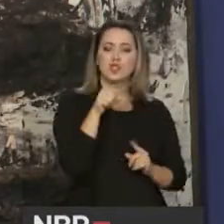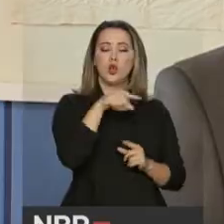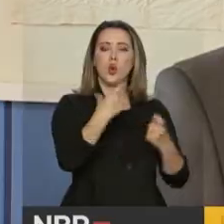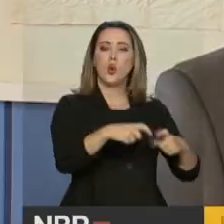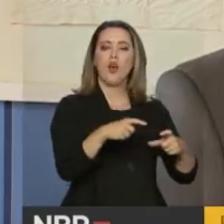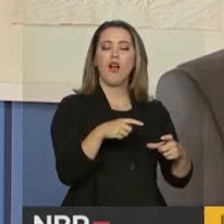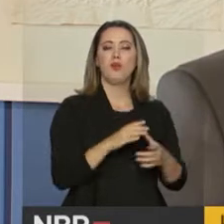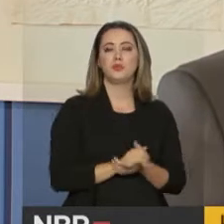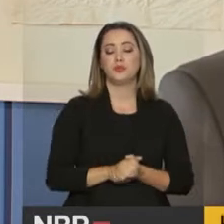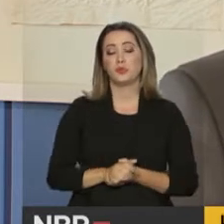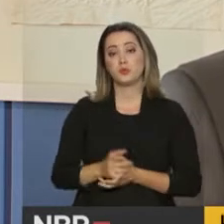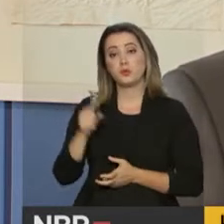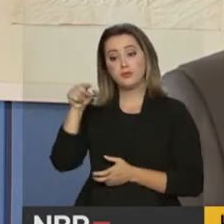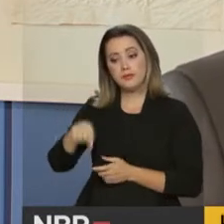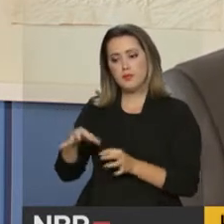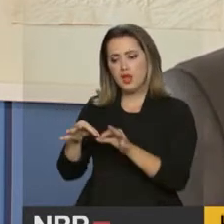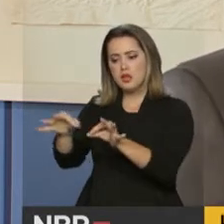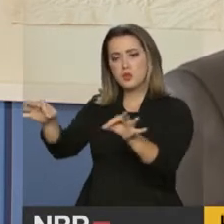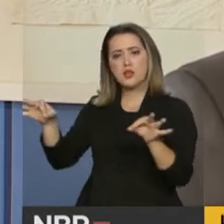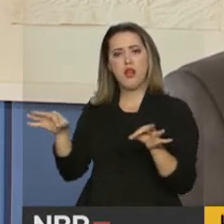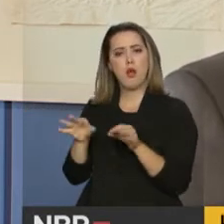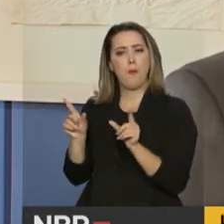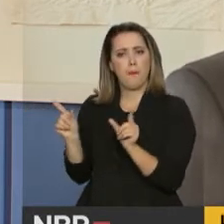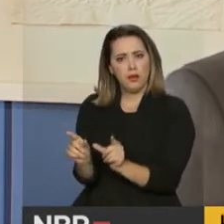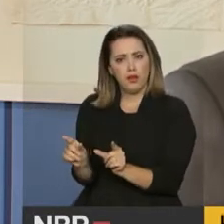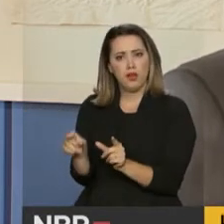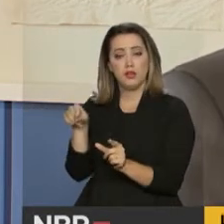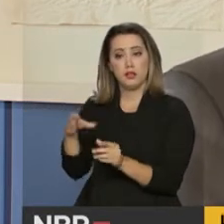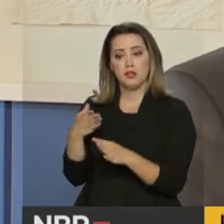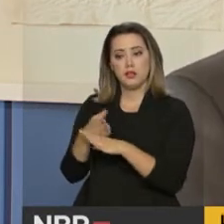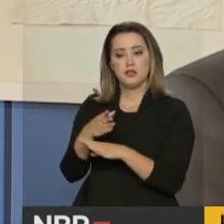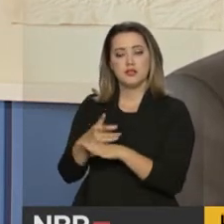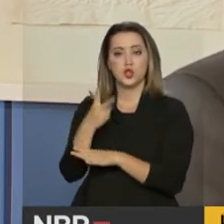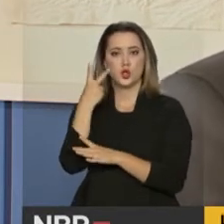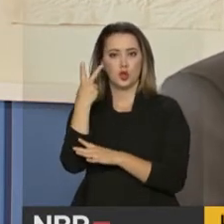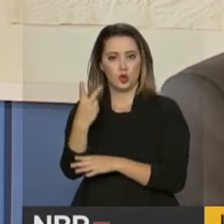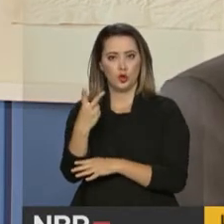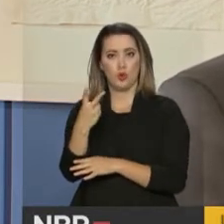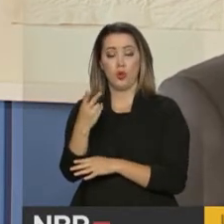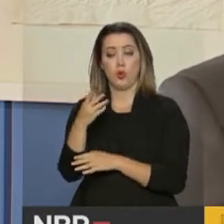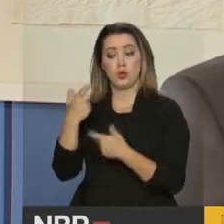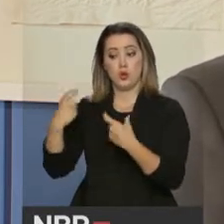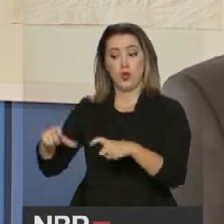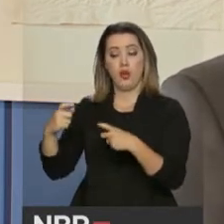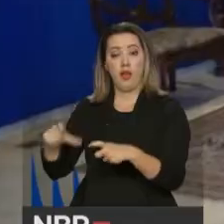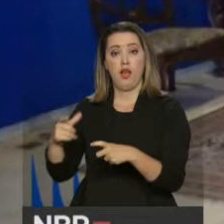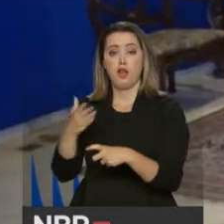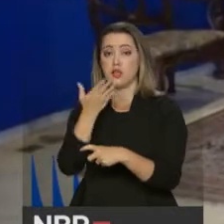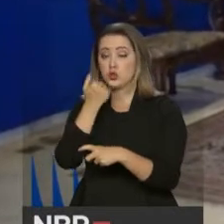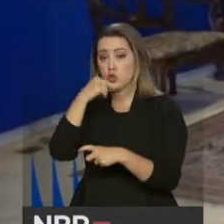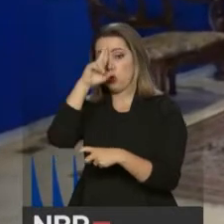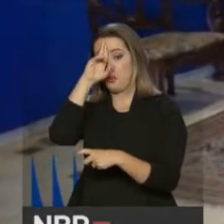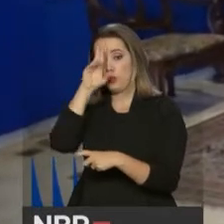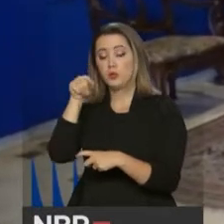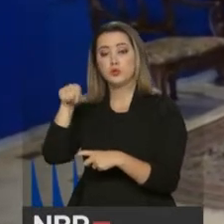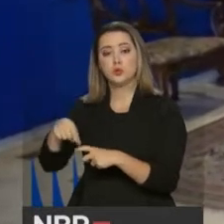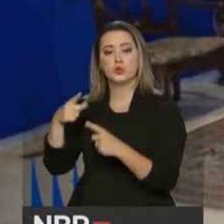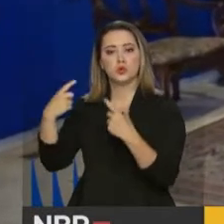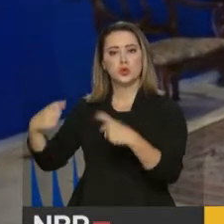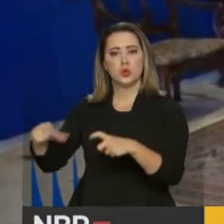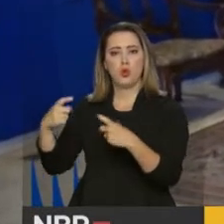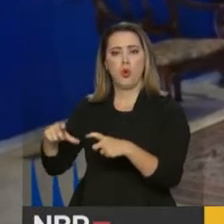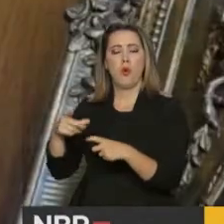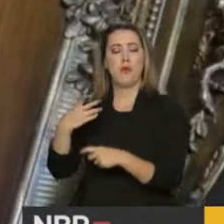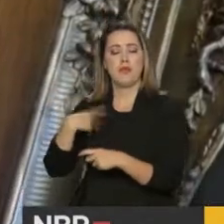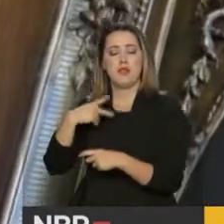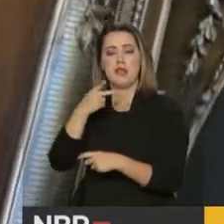é essa. Esse é um pequeno salão que dá acesso aos dois salões de almoço que nós temos. Ele é chamado de Sala Dom